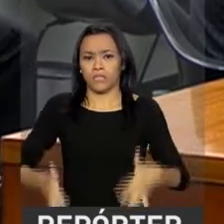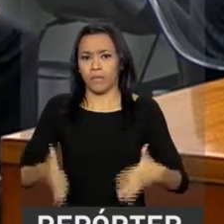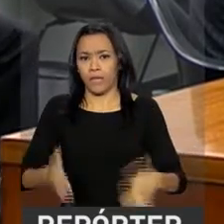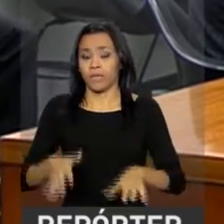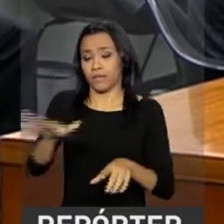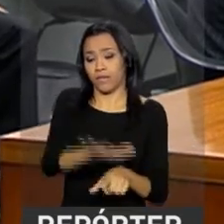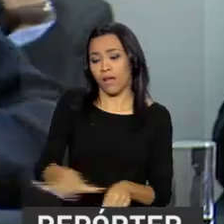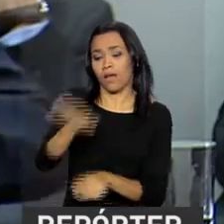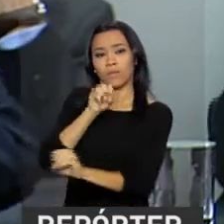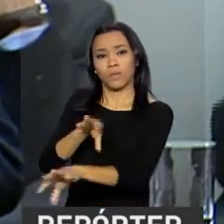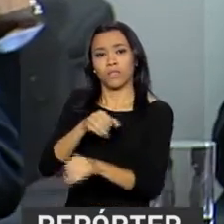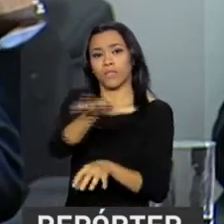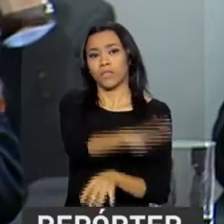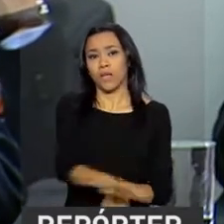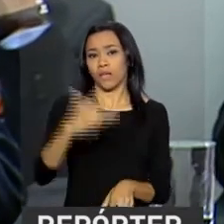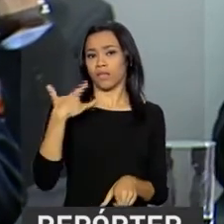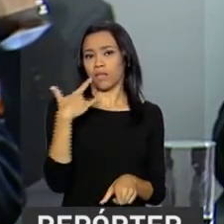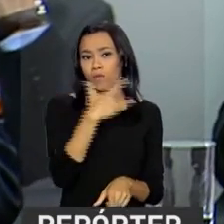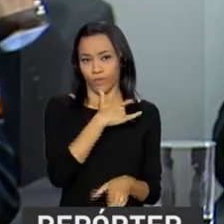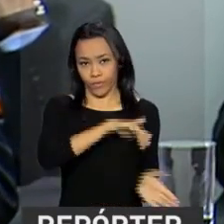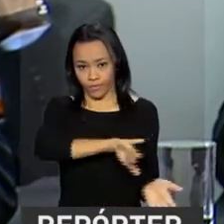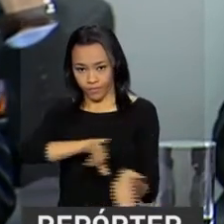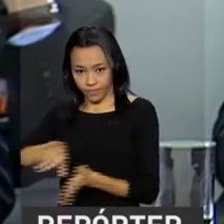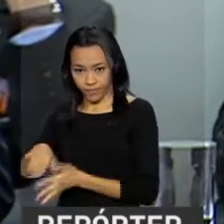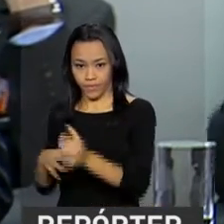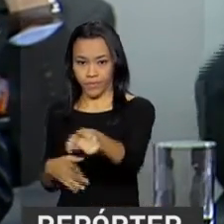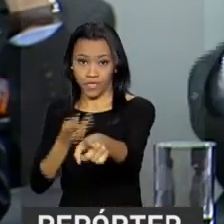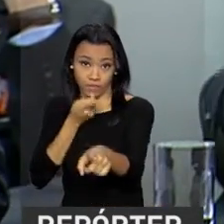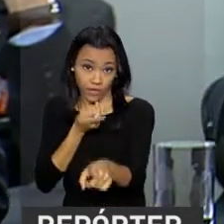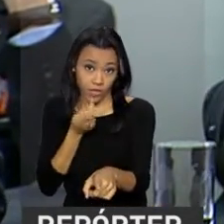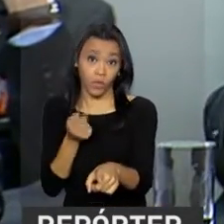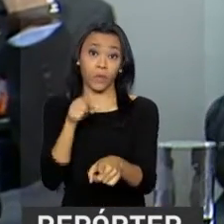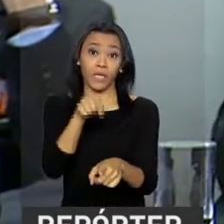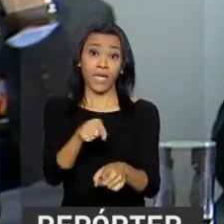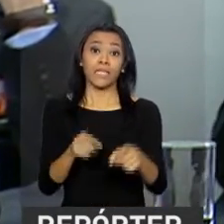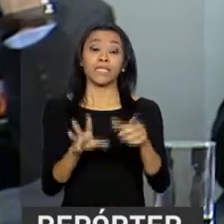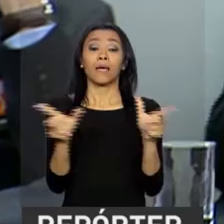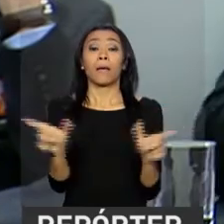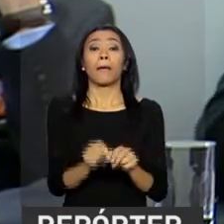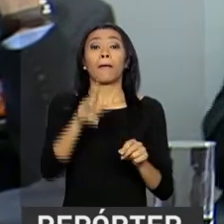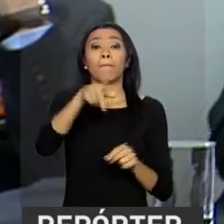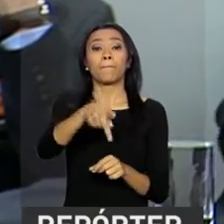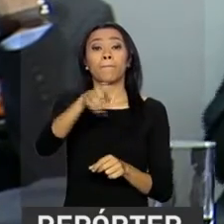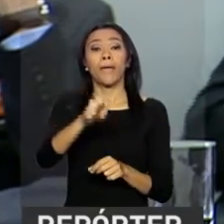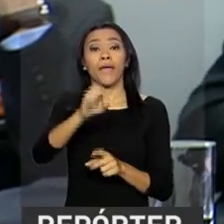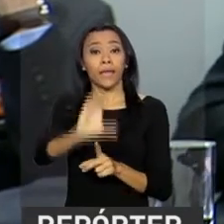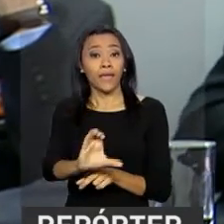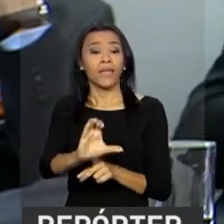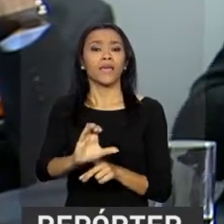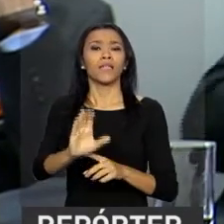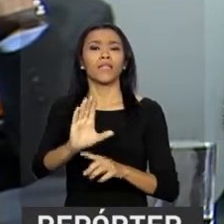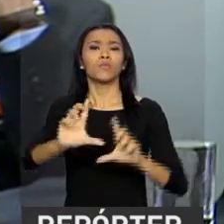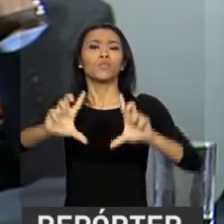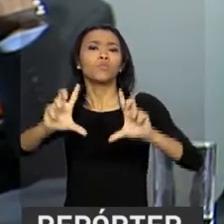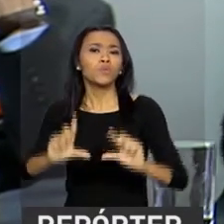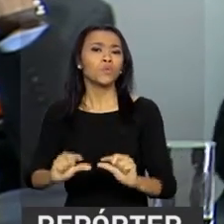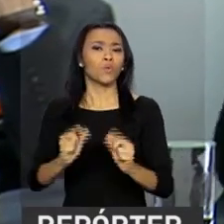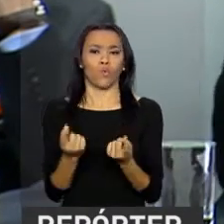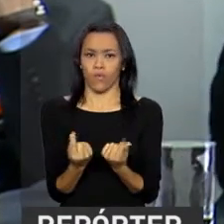e educação. O grande mérito dessa PEC é que ela não limita o que você pode aplicar em um ou